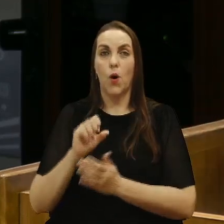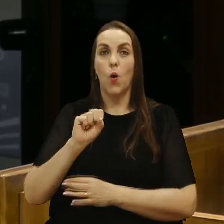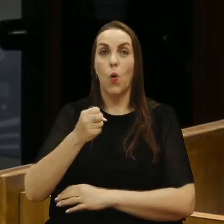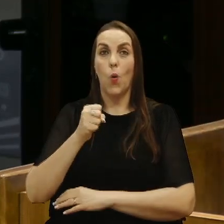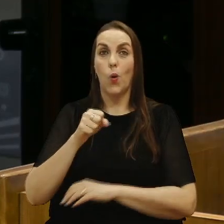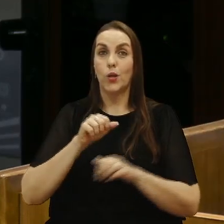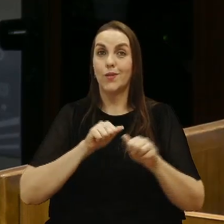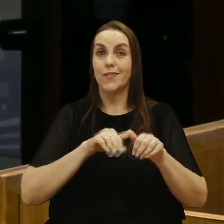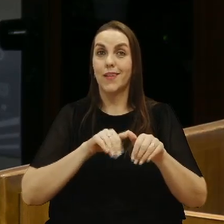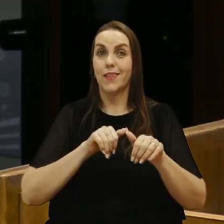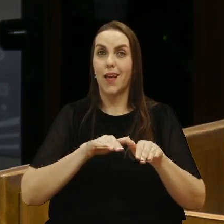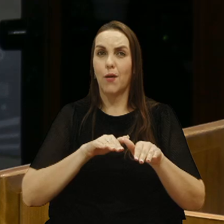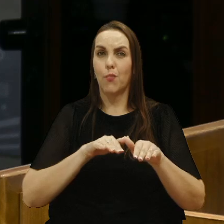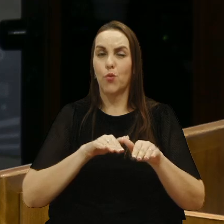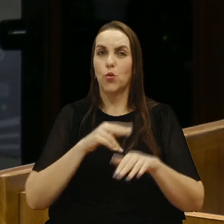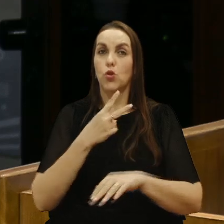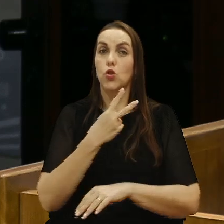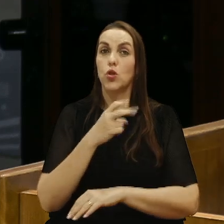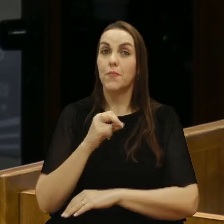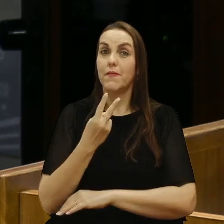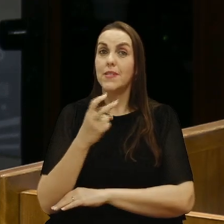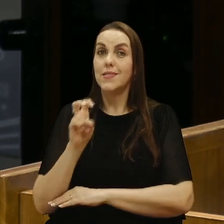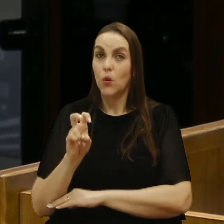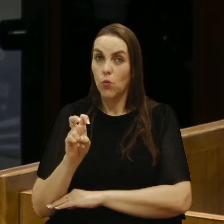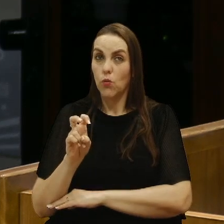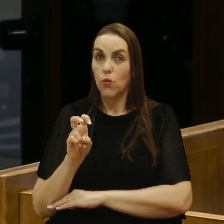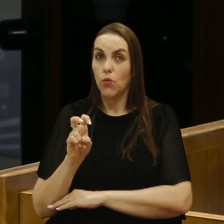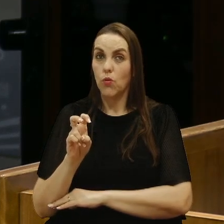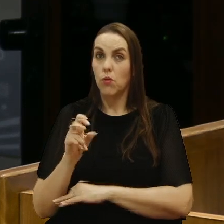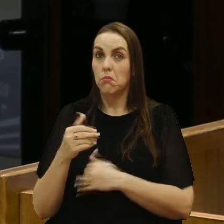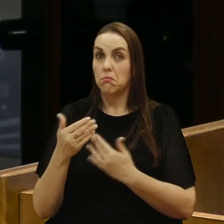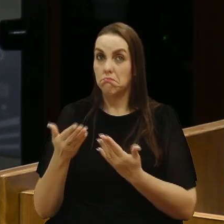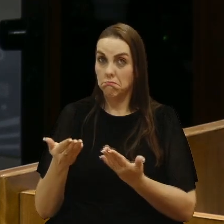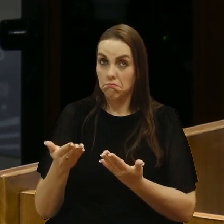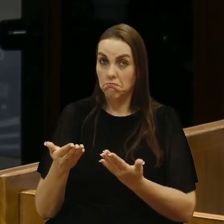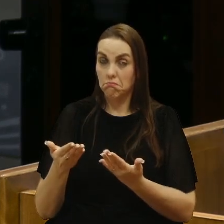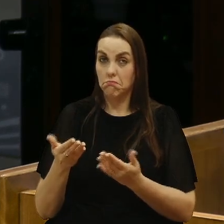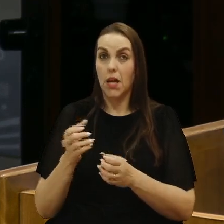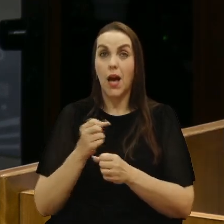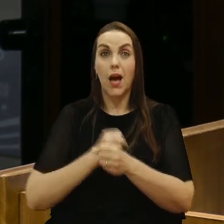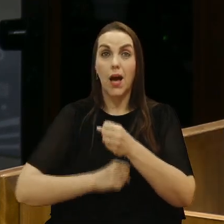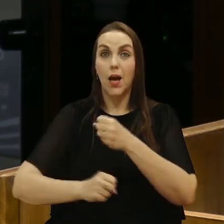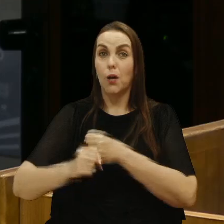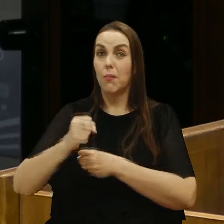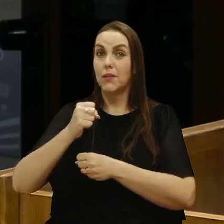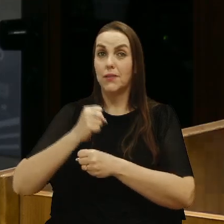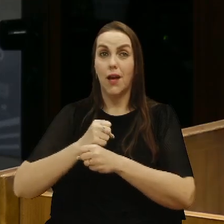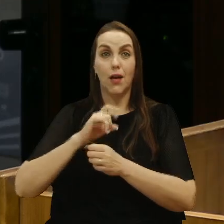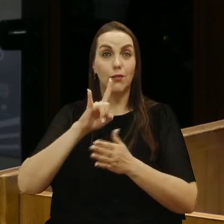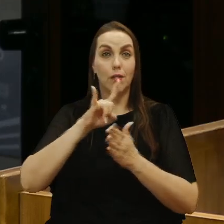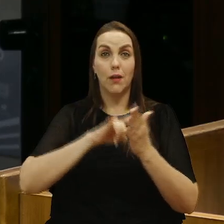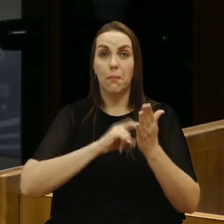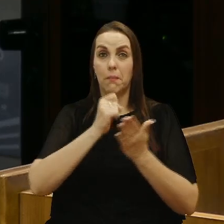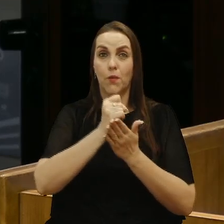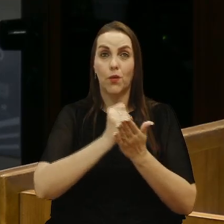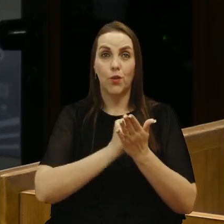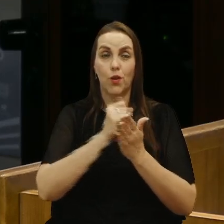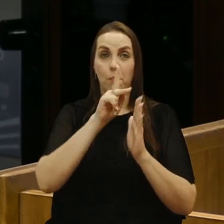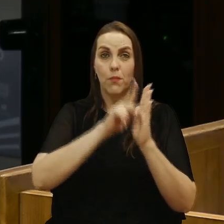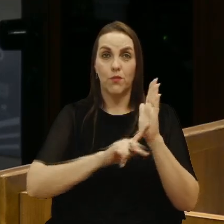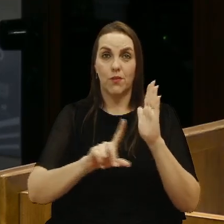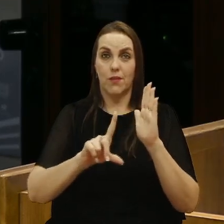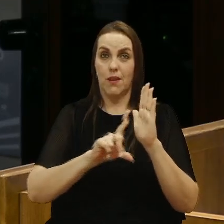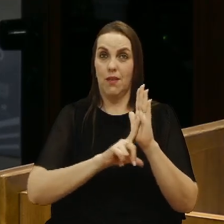de setembro de 2025. Ano passado foi protocolado esse projeto de lei.